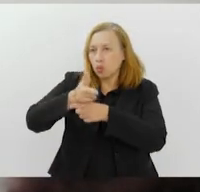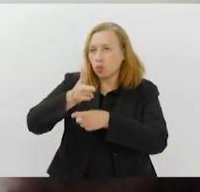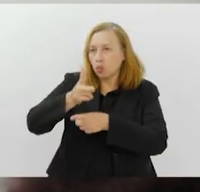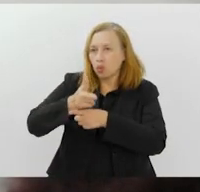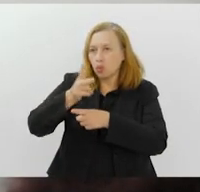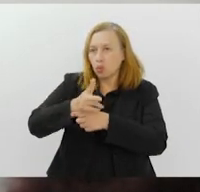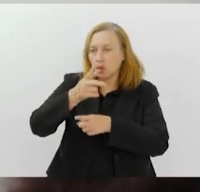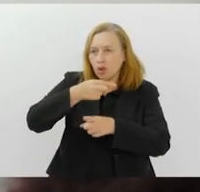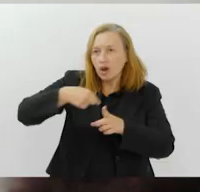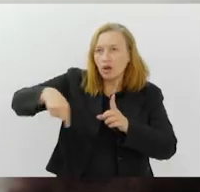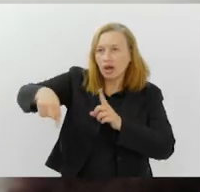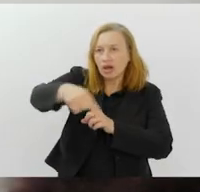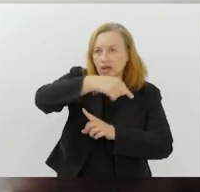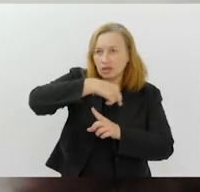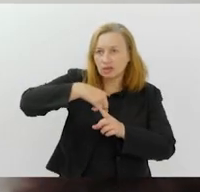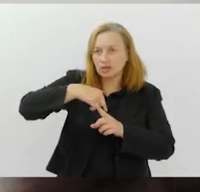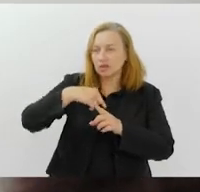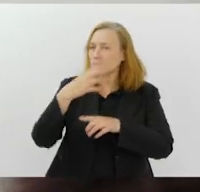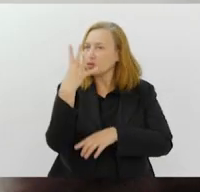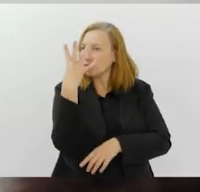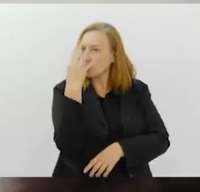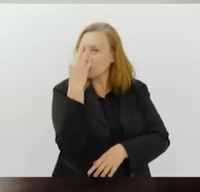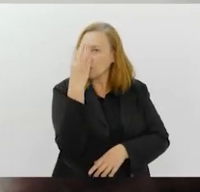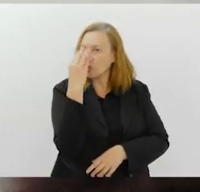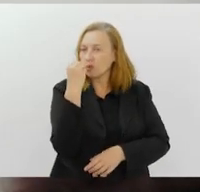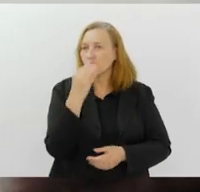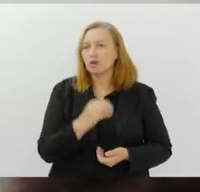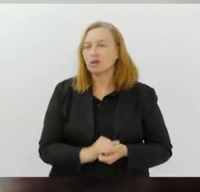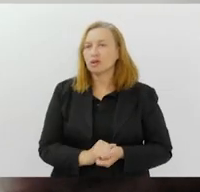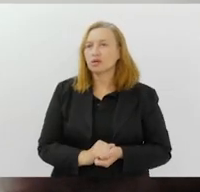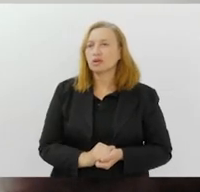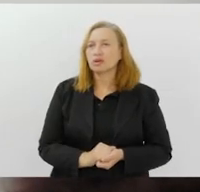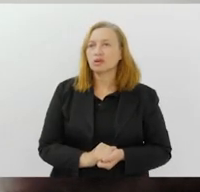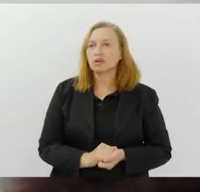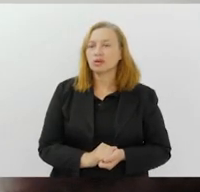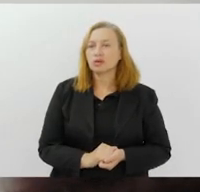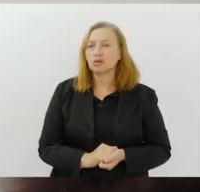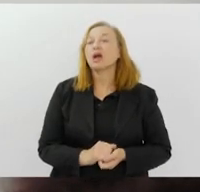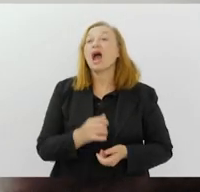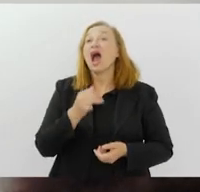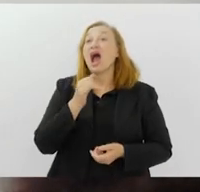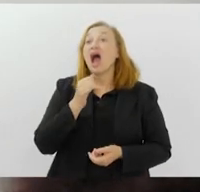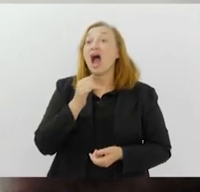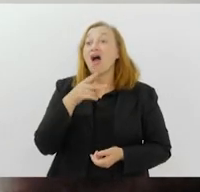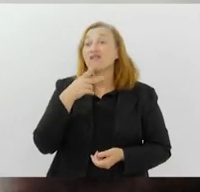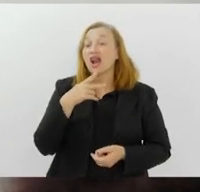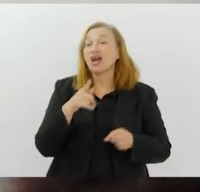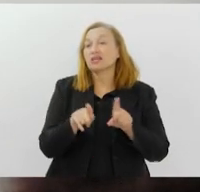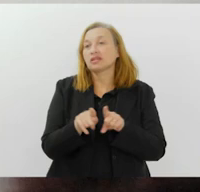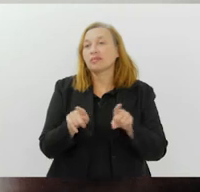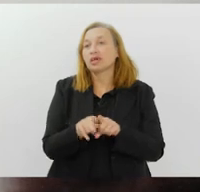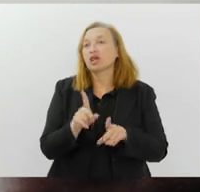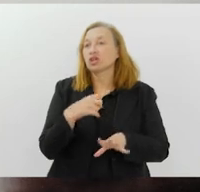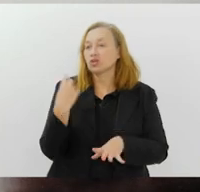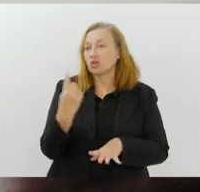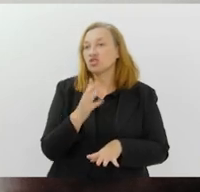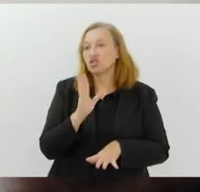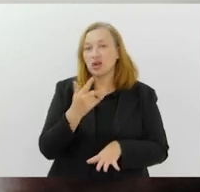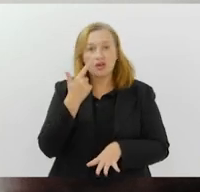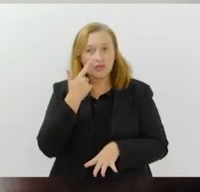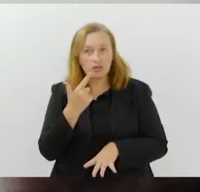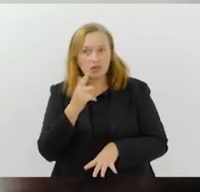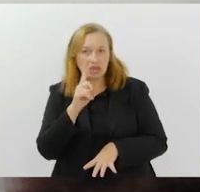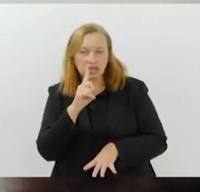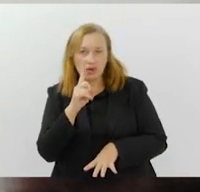Entorno no reconhecimento facial e que eles iriam aí eles disseram assim a gente até já viu que não